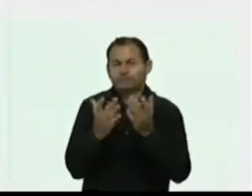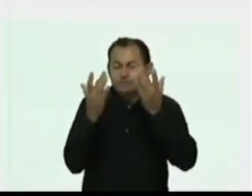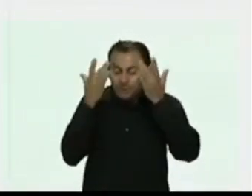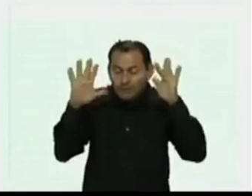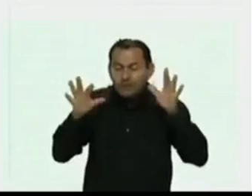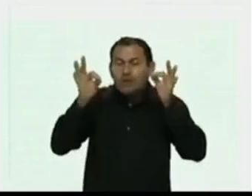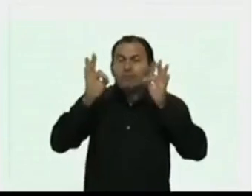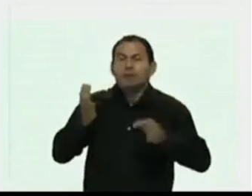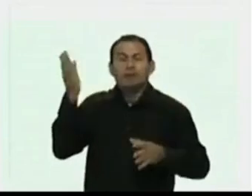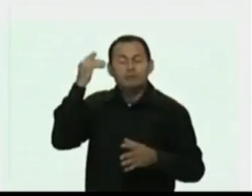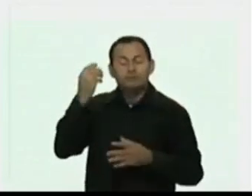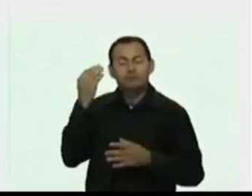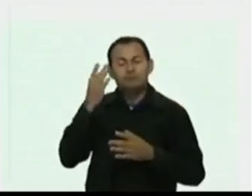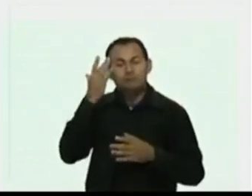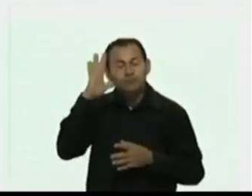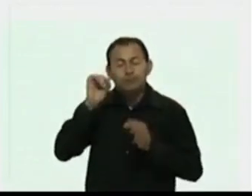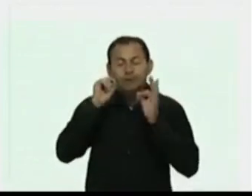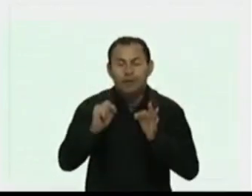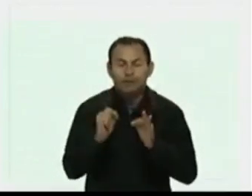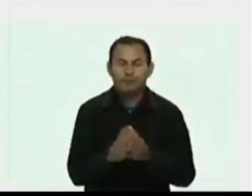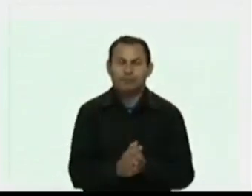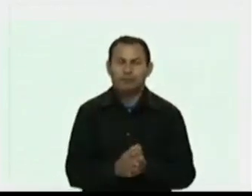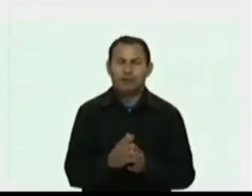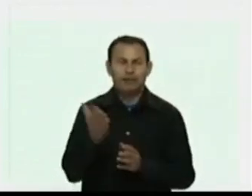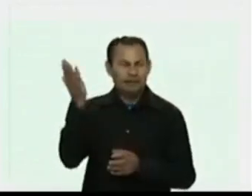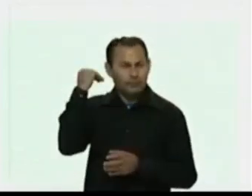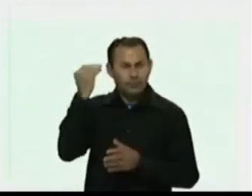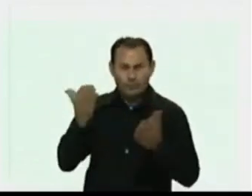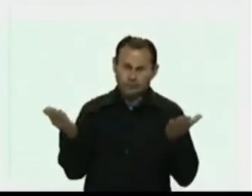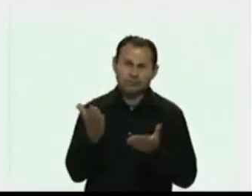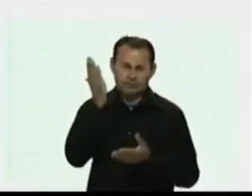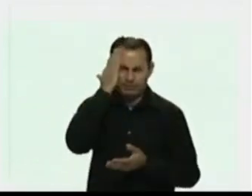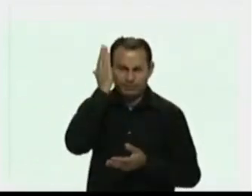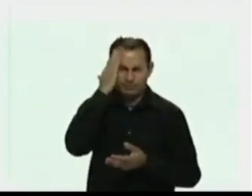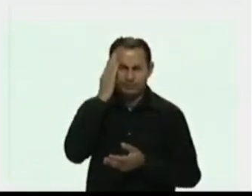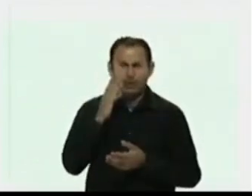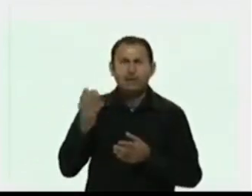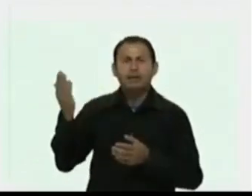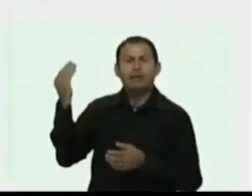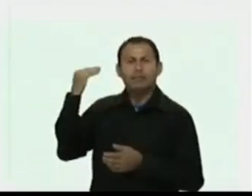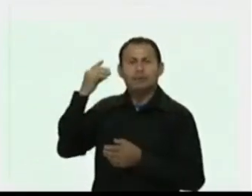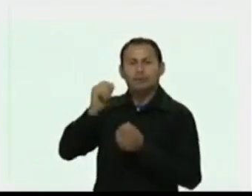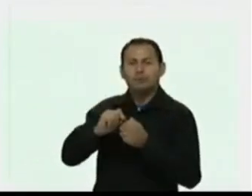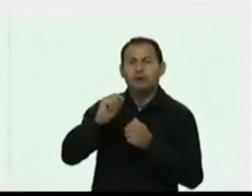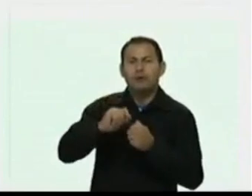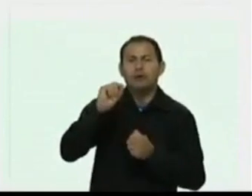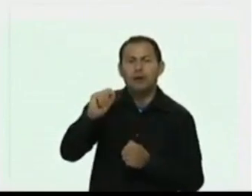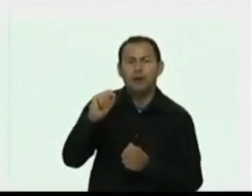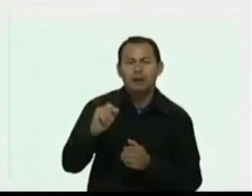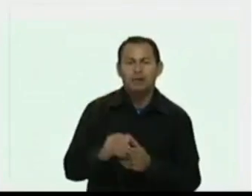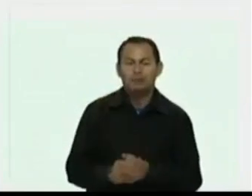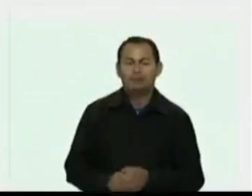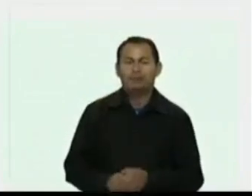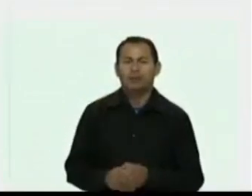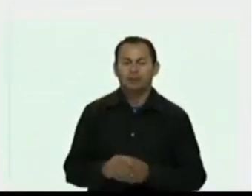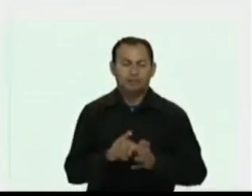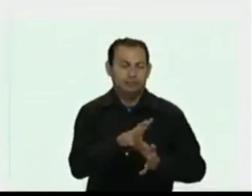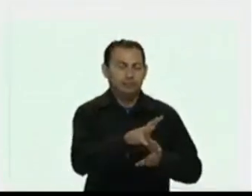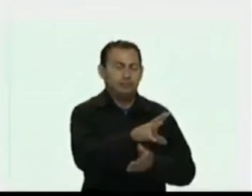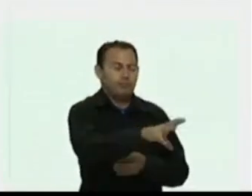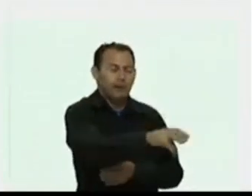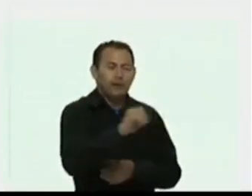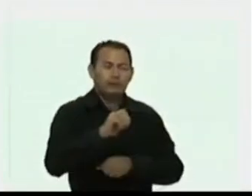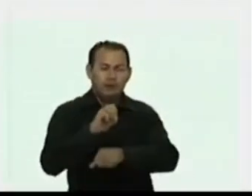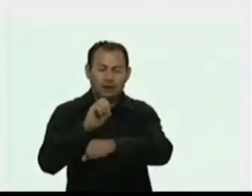sabia exatamente o que era o que, para que servia cada coisa. Então, o que eles fizeram? Eles pegaram um vírus, que é basicamente